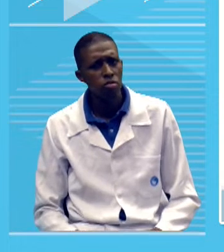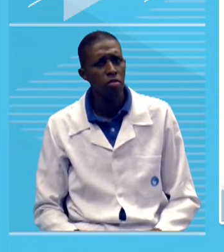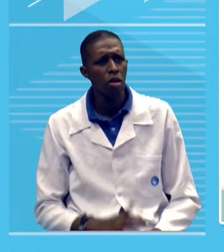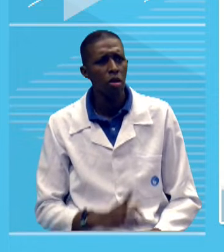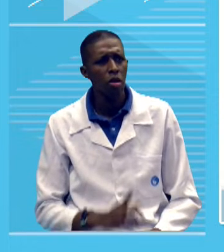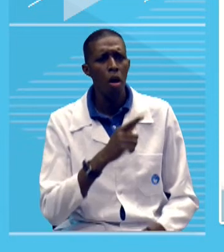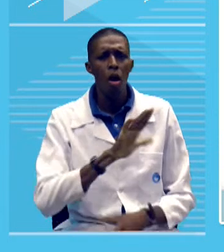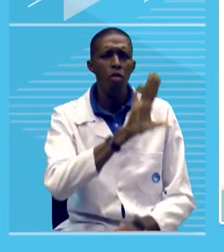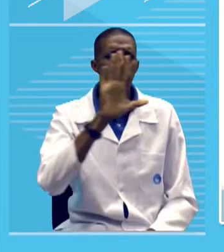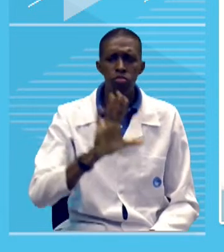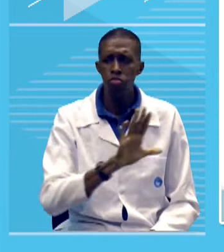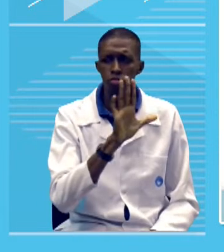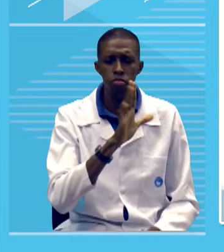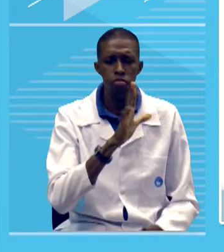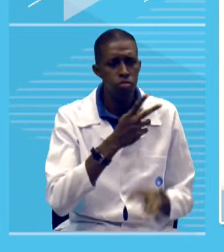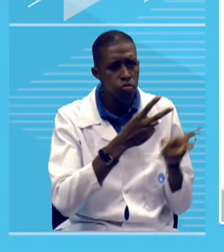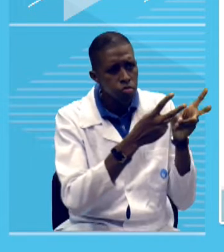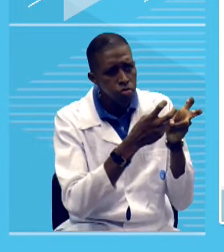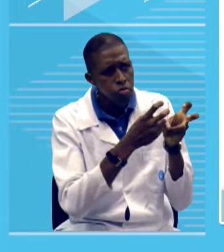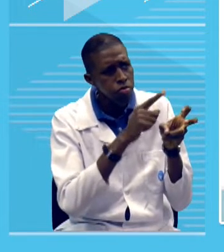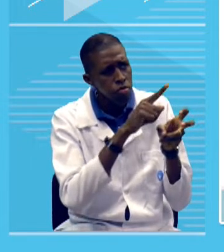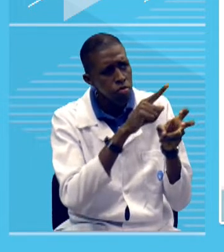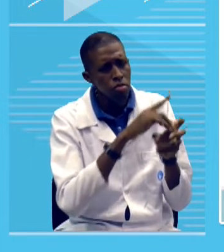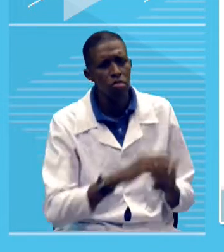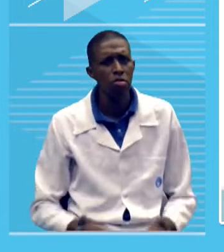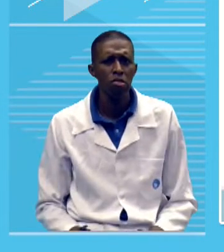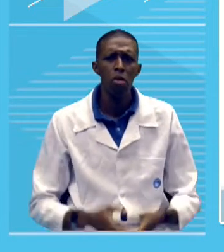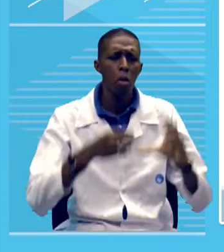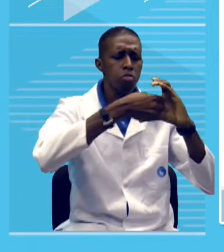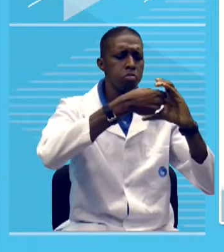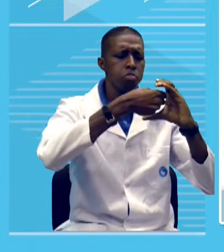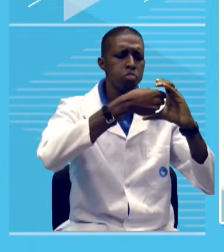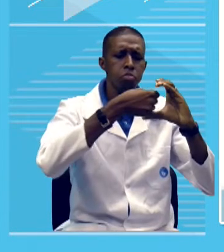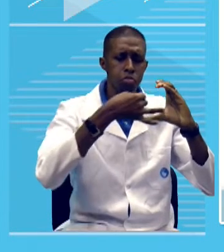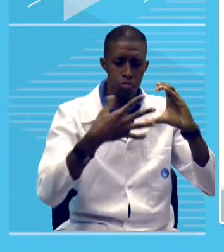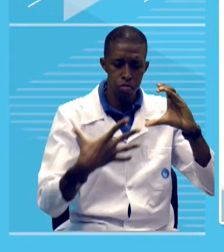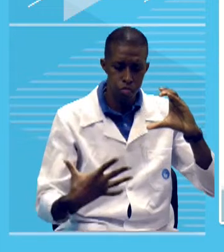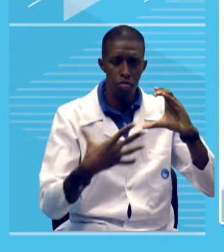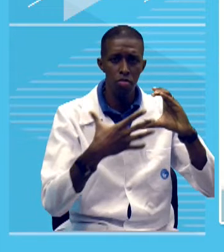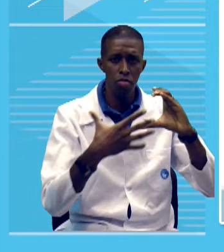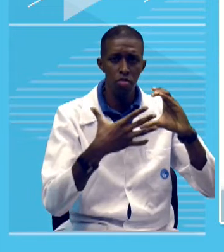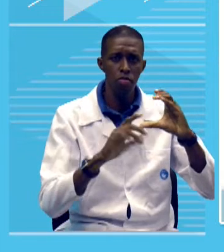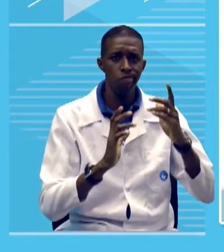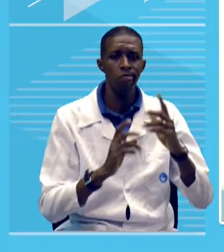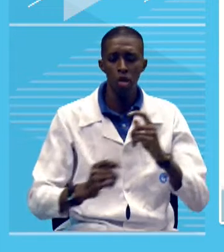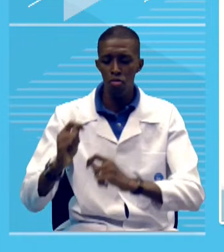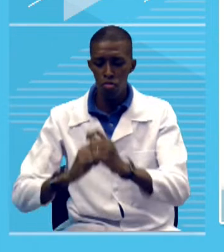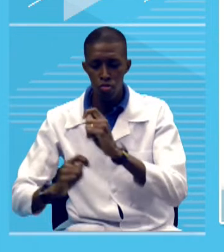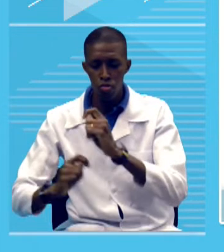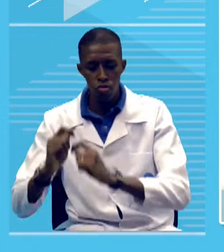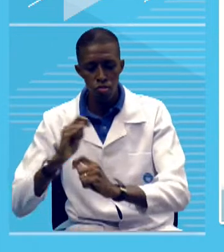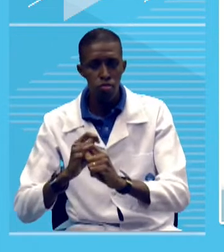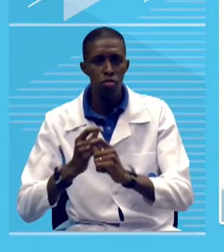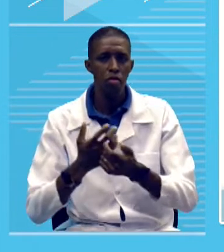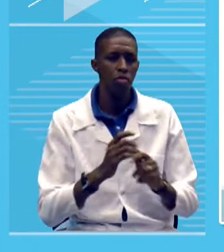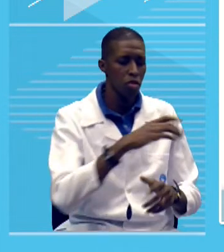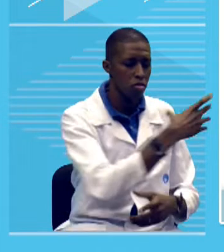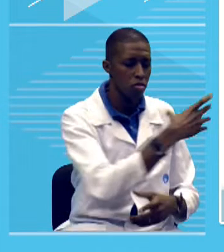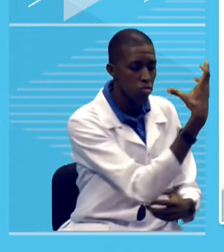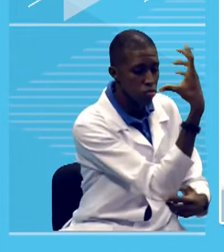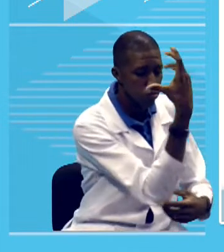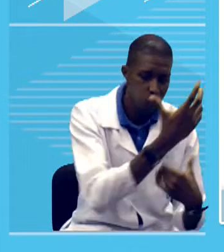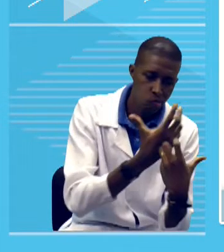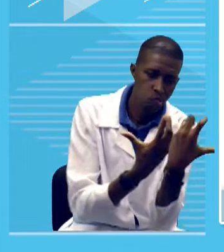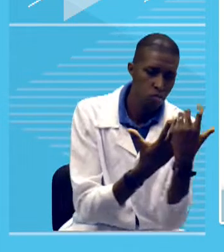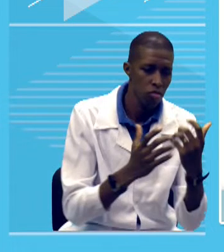nesse slide que está aqui tem muitas características ligadas à economia verde o que é que a gente